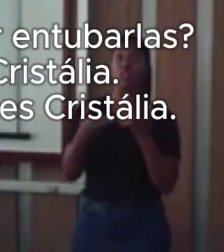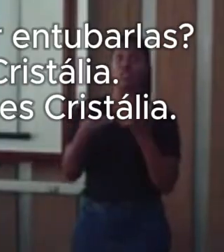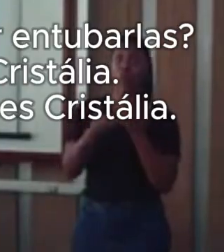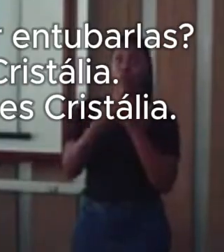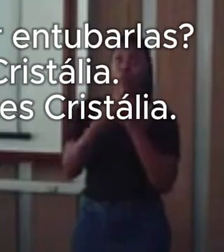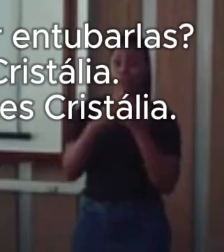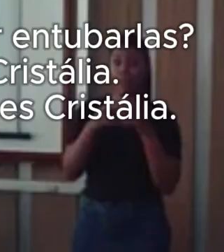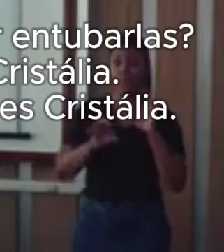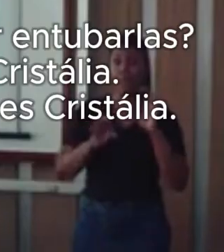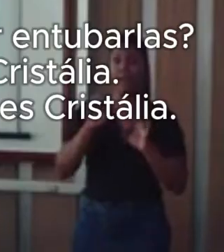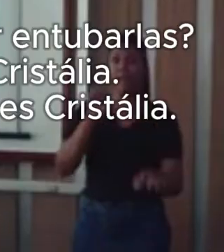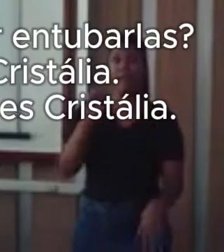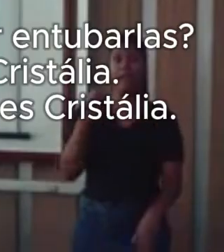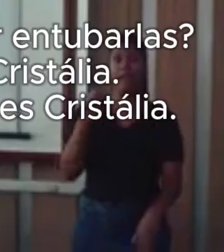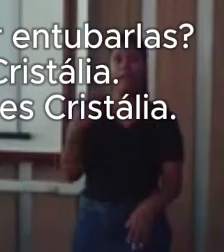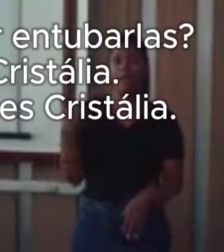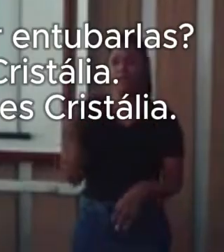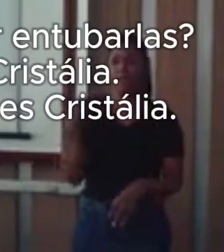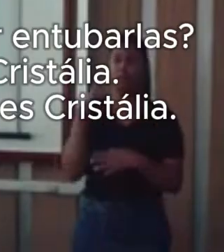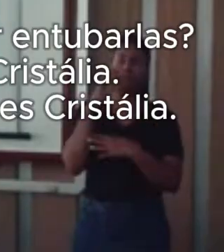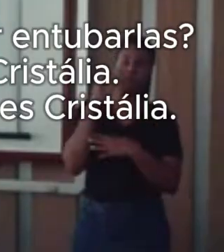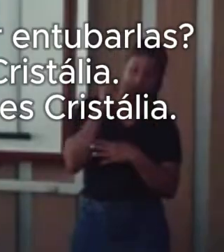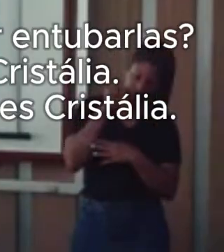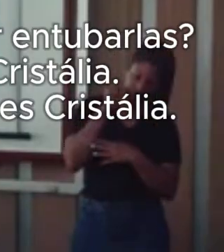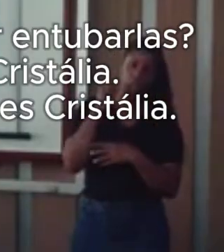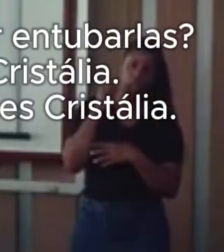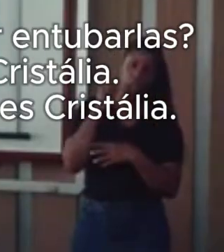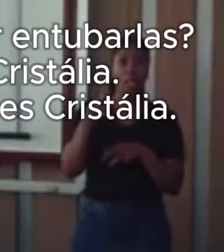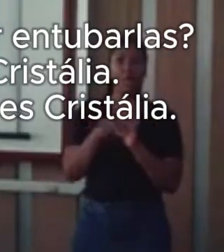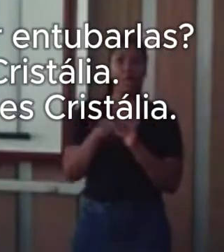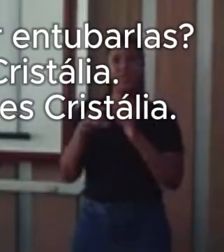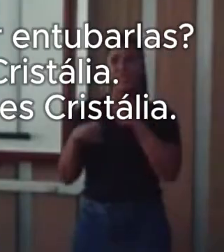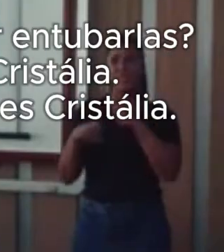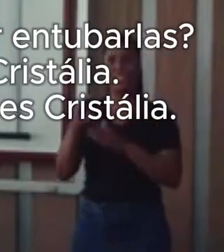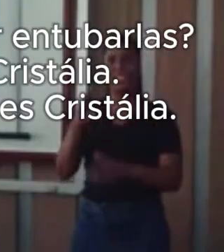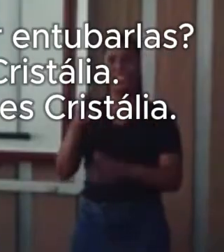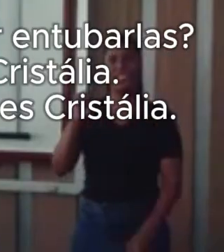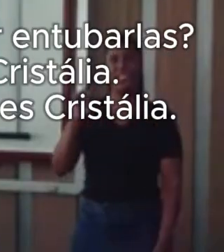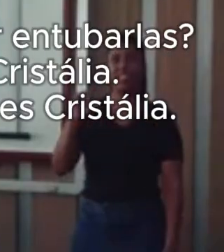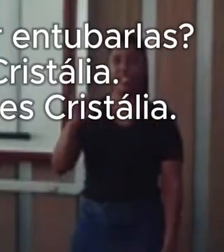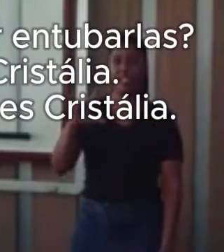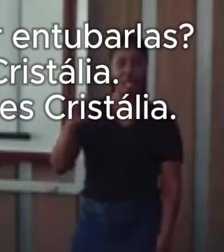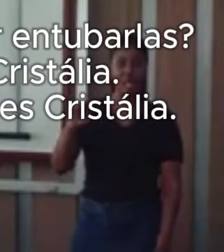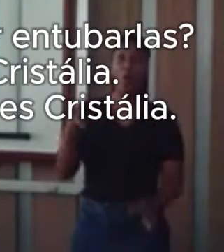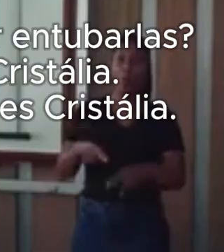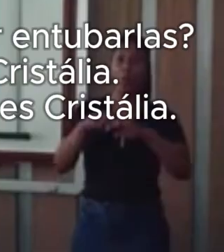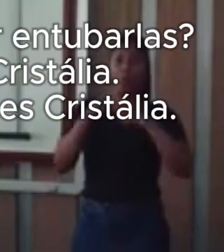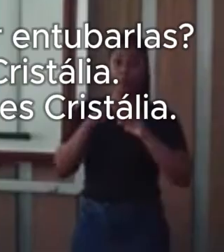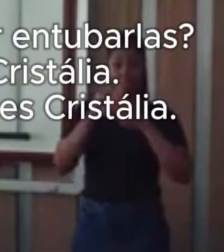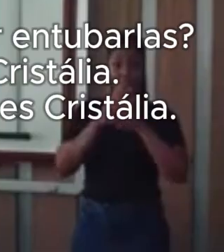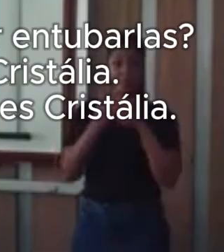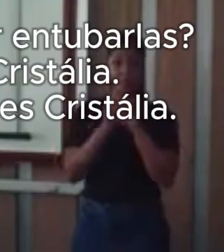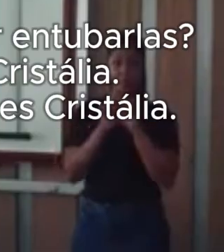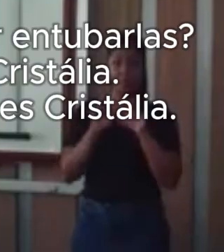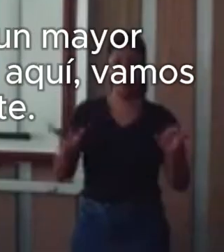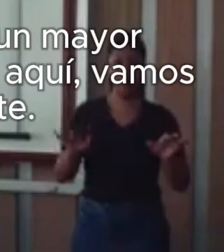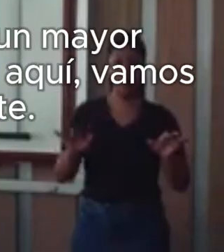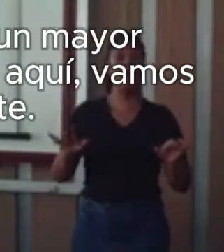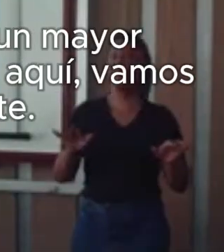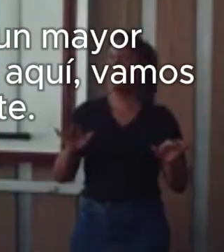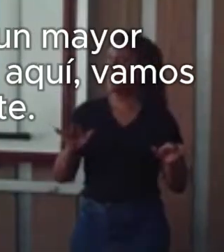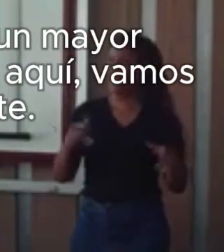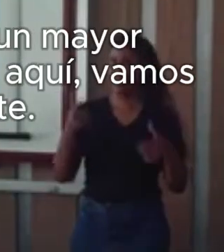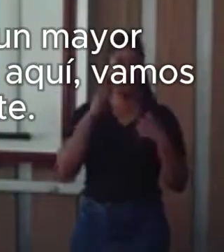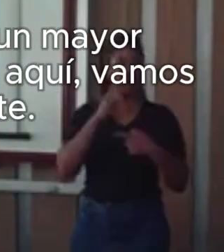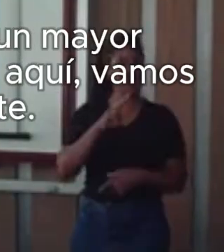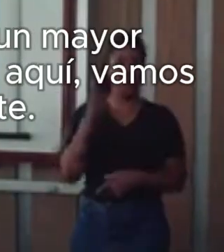Verdade? Quem é que bota anestésico, todo mundo, nos hospitais públicos do Brasil, é a Cristália. E eles